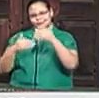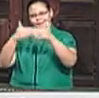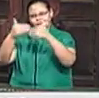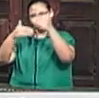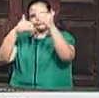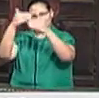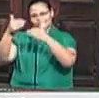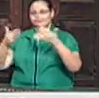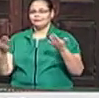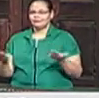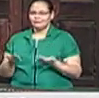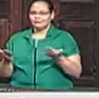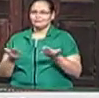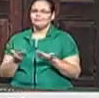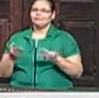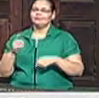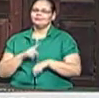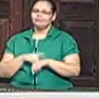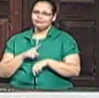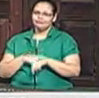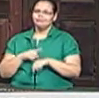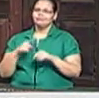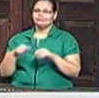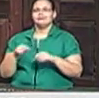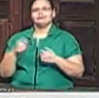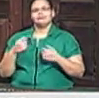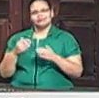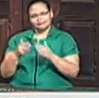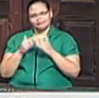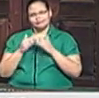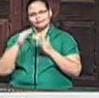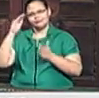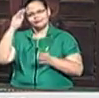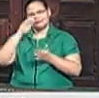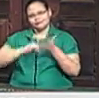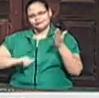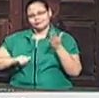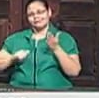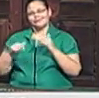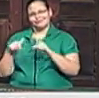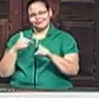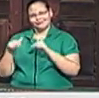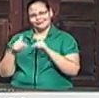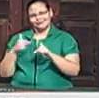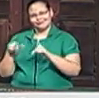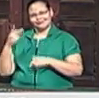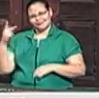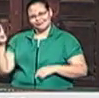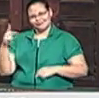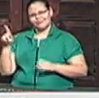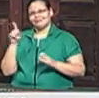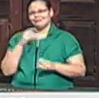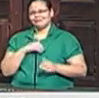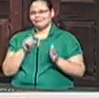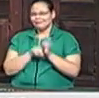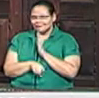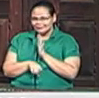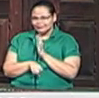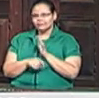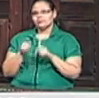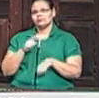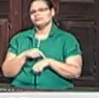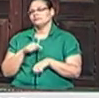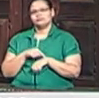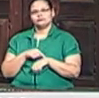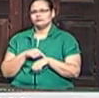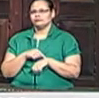Agora, chegou a hora em que pedem para tirar do trabalhador. E nessa hora,